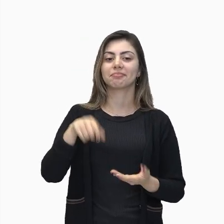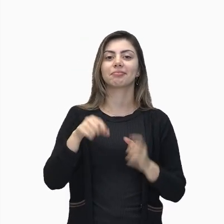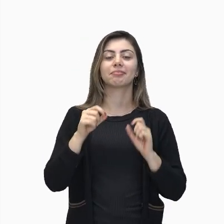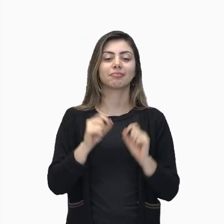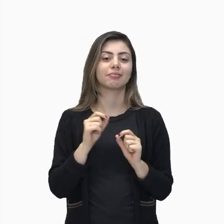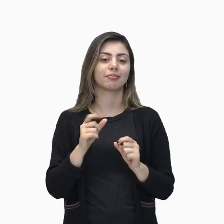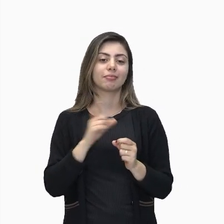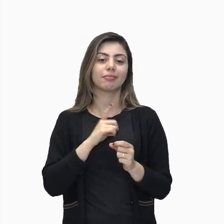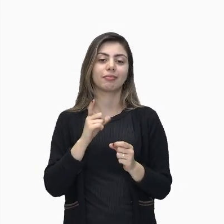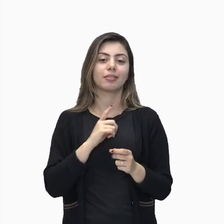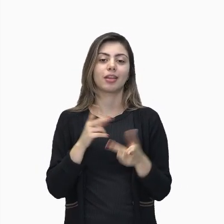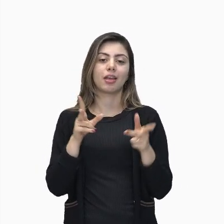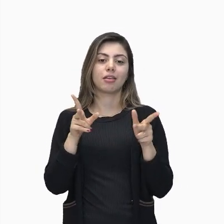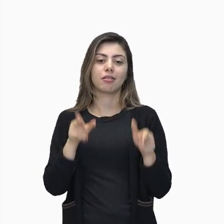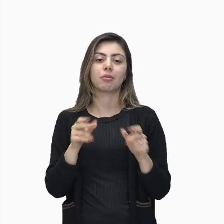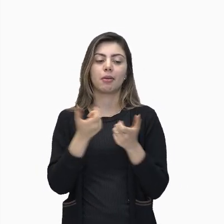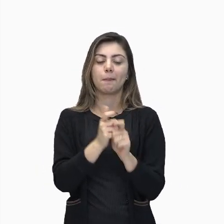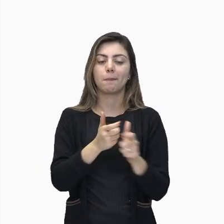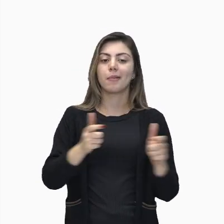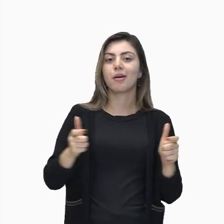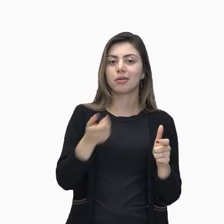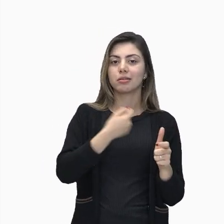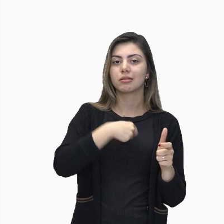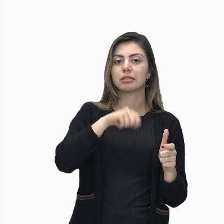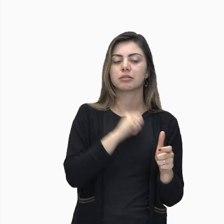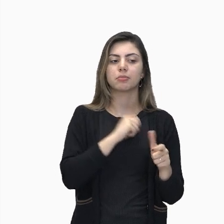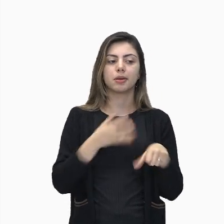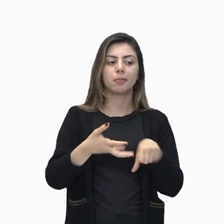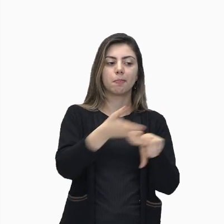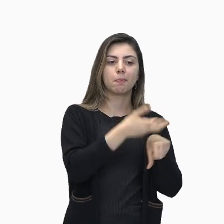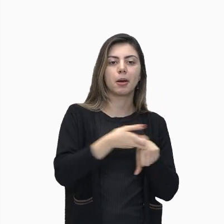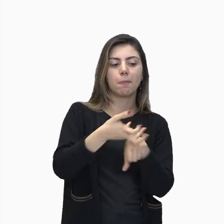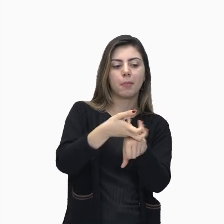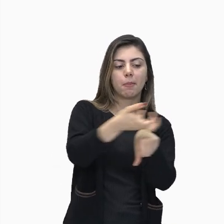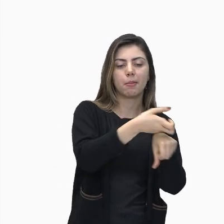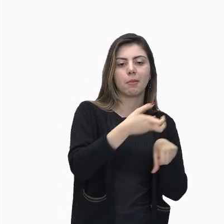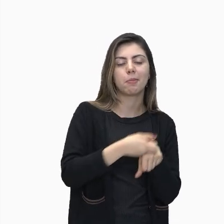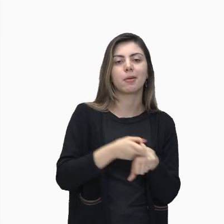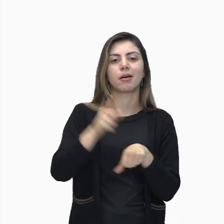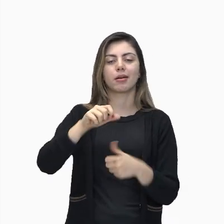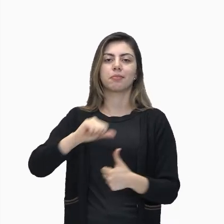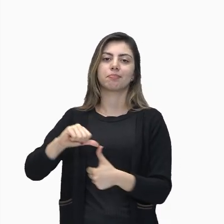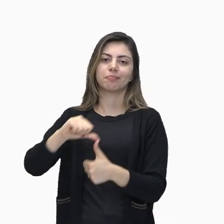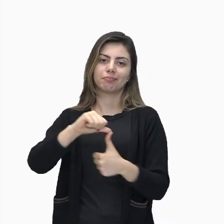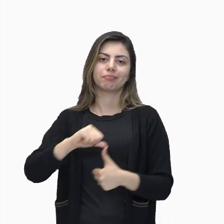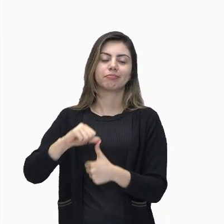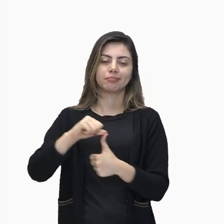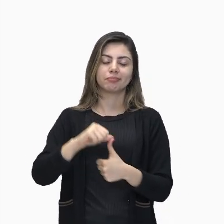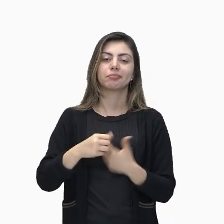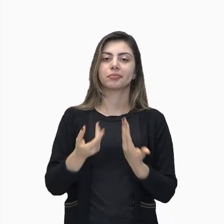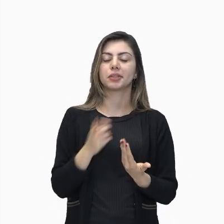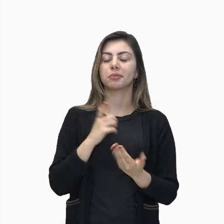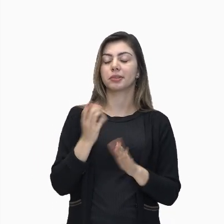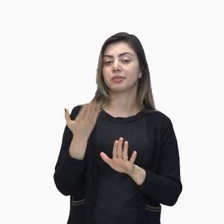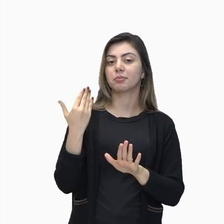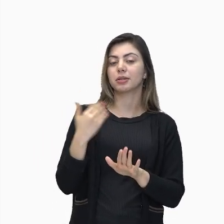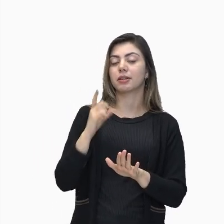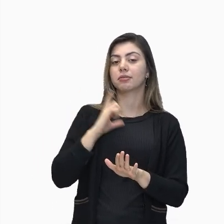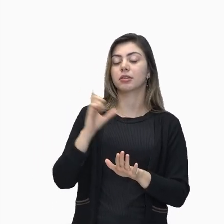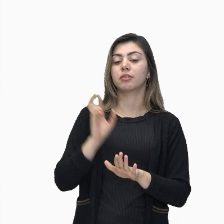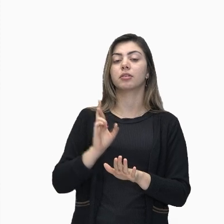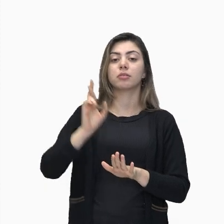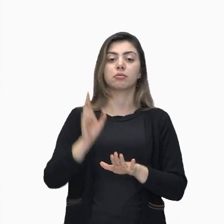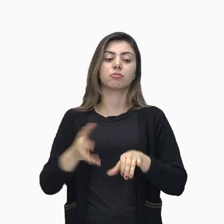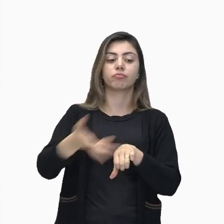dizer maioria, né? Então, a imensa maioria aí dos países da América Central foi